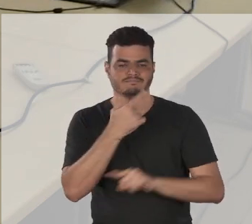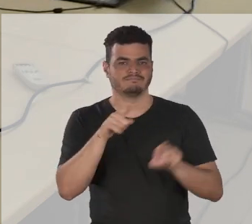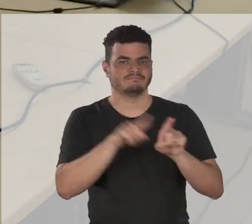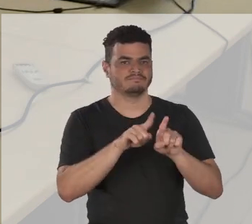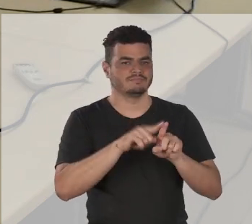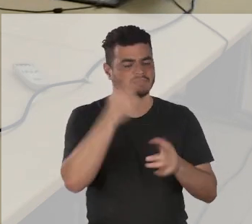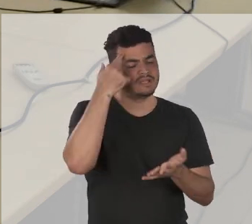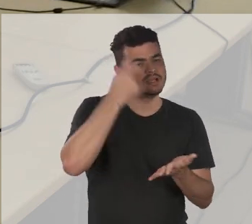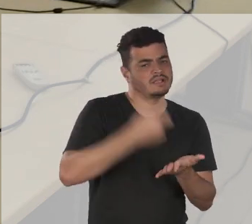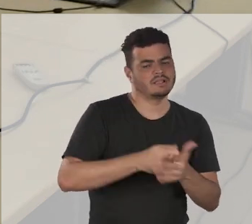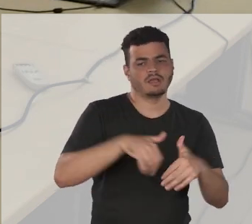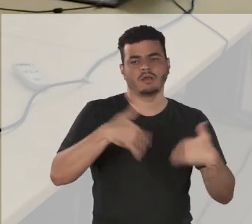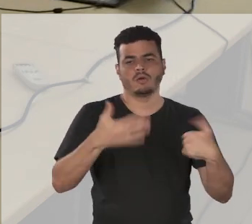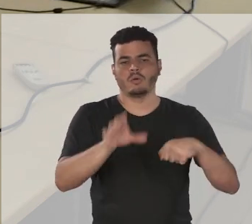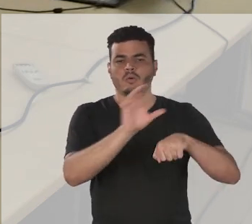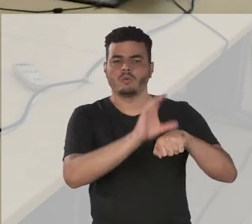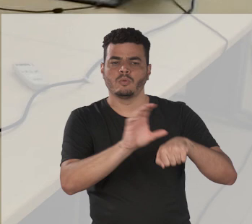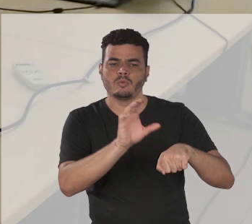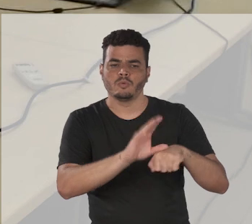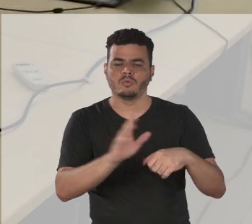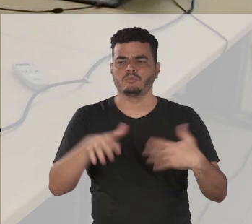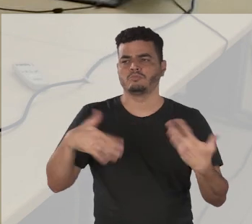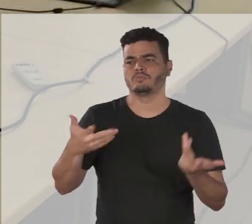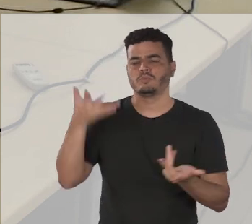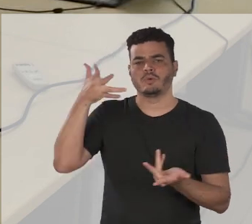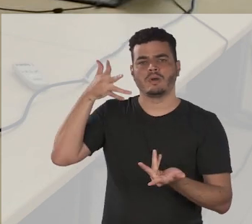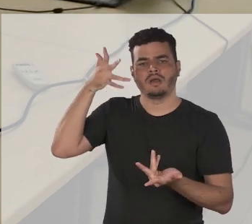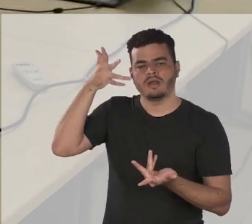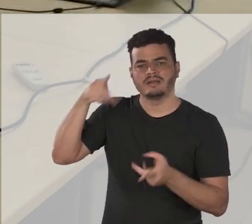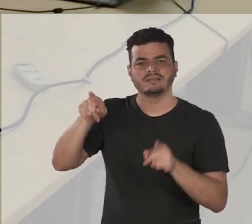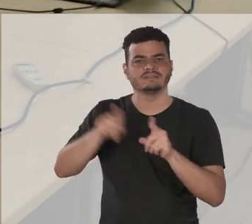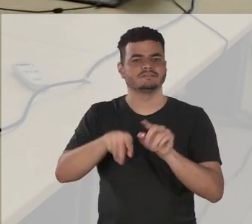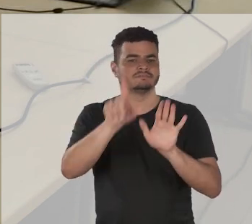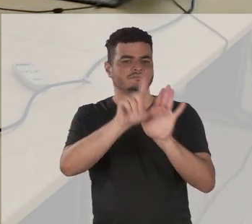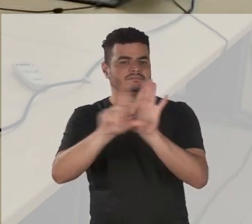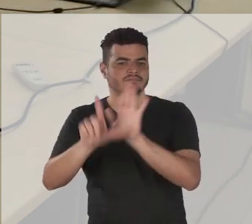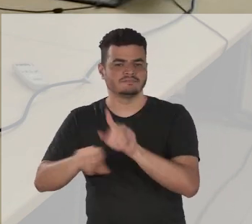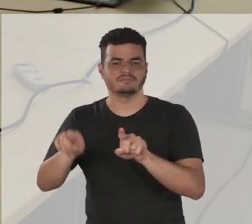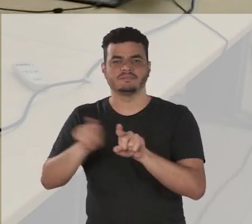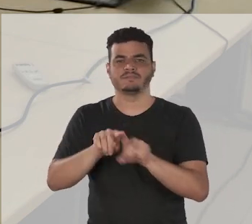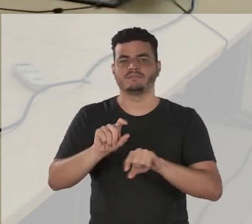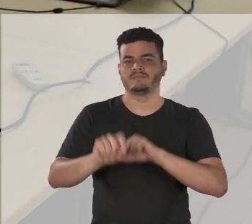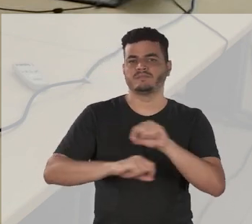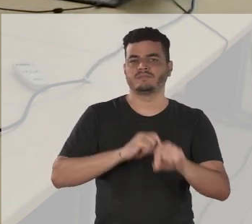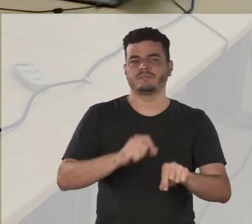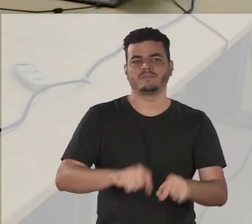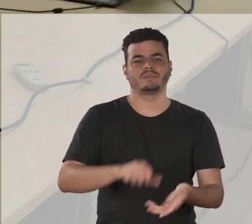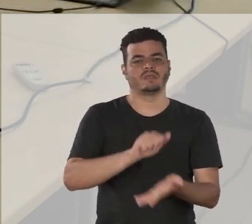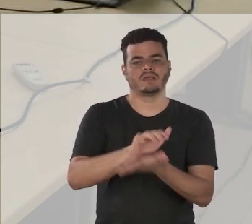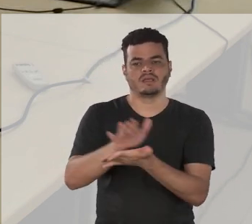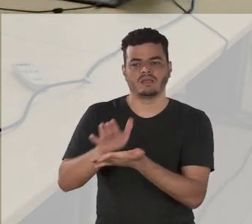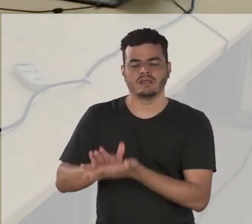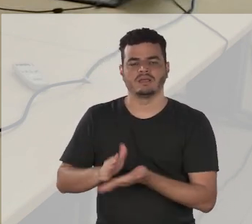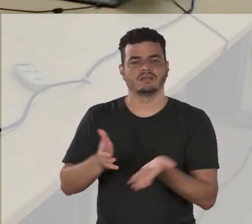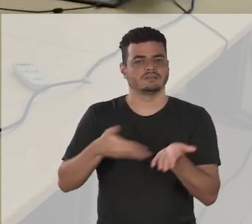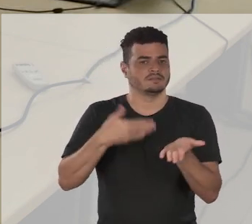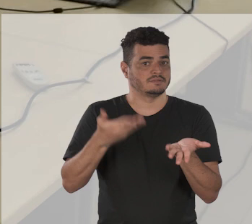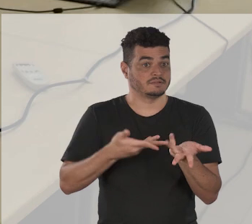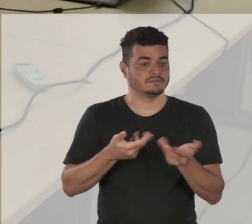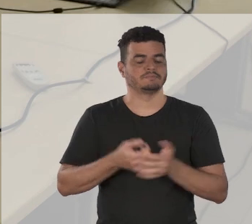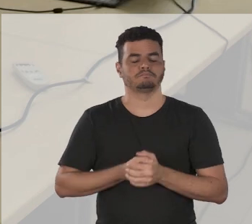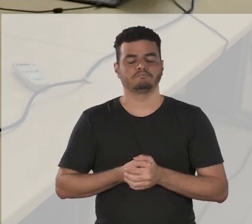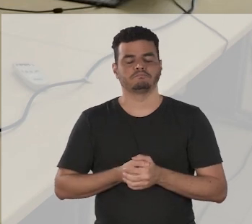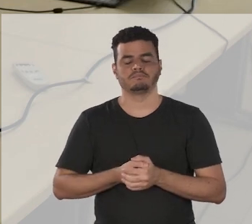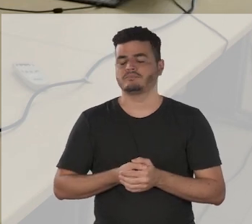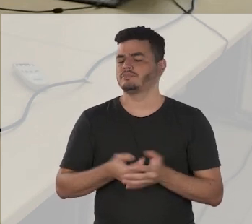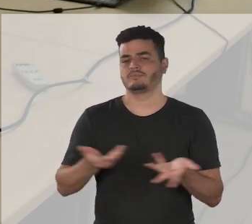conferências, palestras, minicursos, elaboração de lista de presença, lançamento de livros, etc. No final,